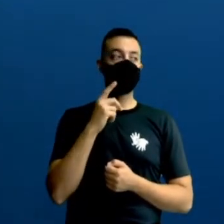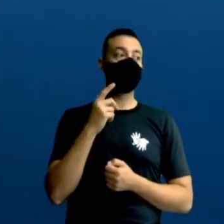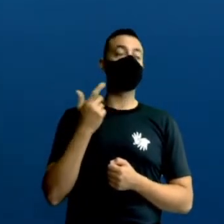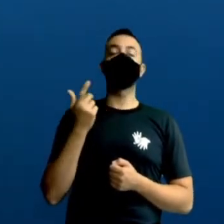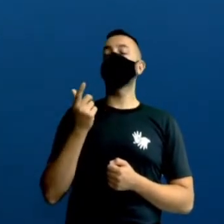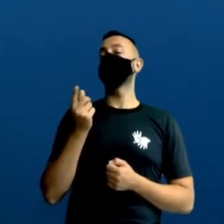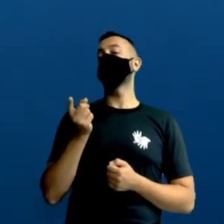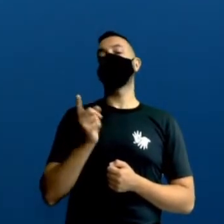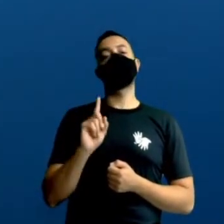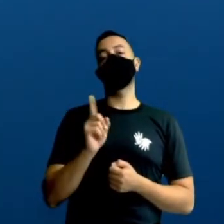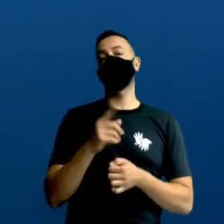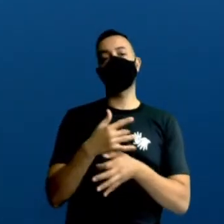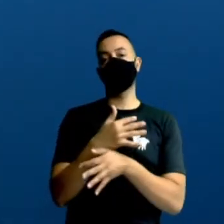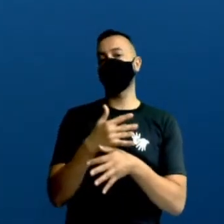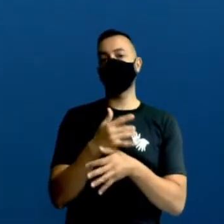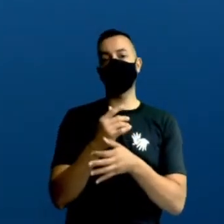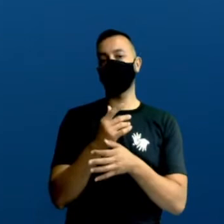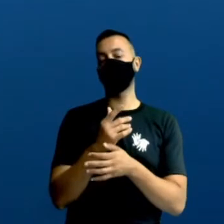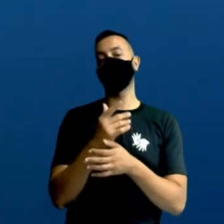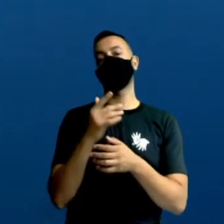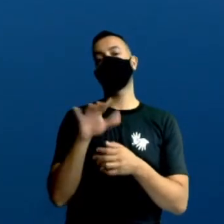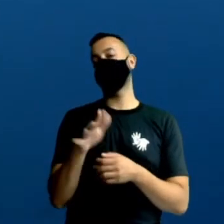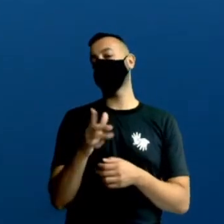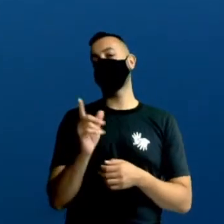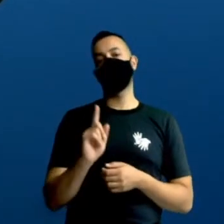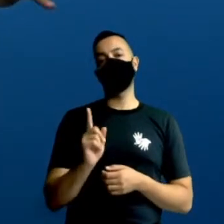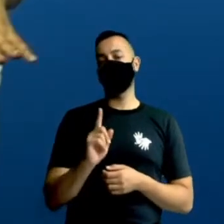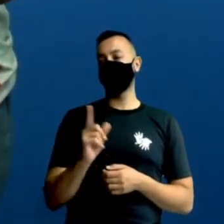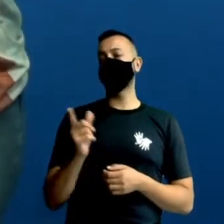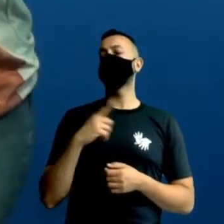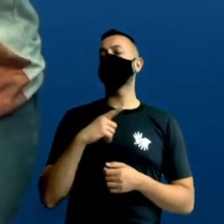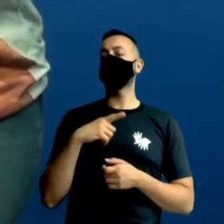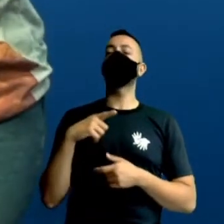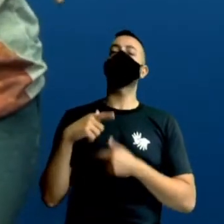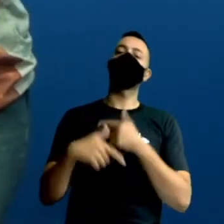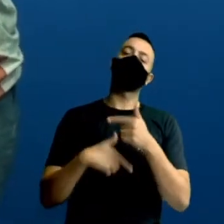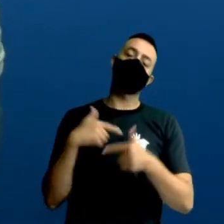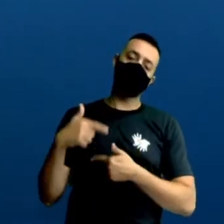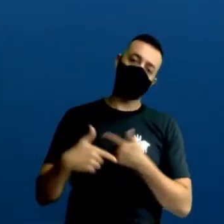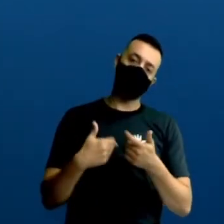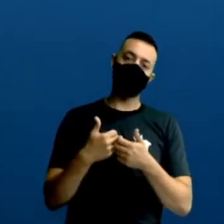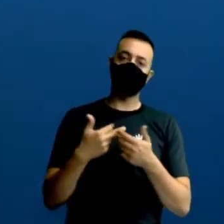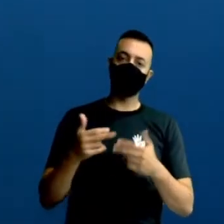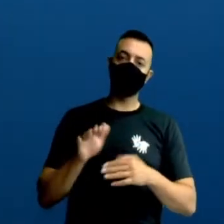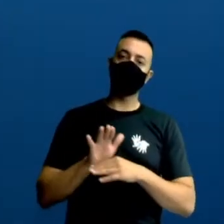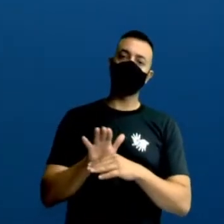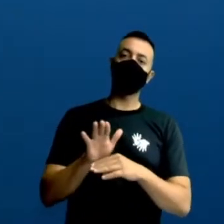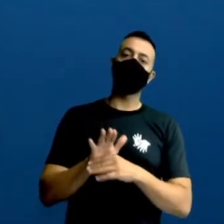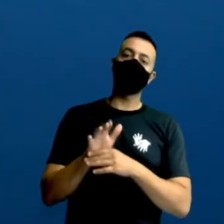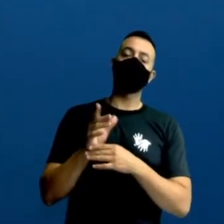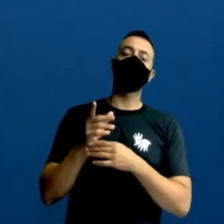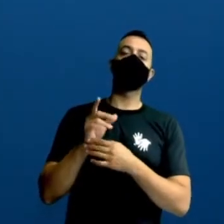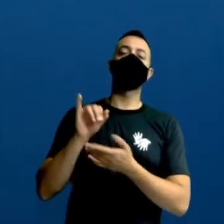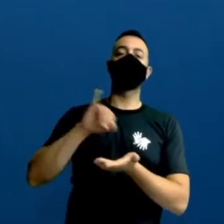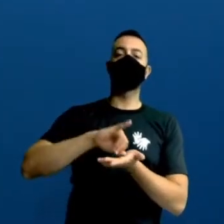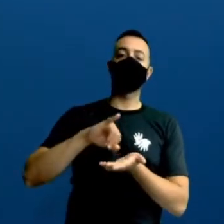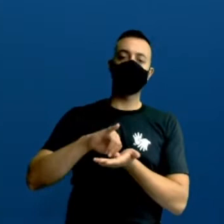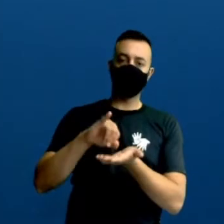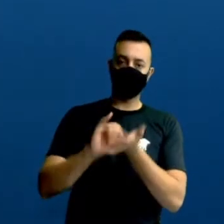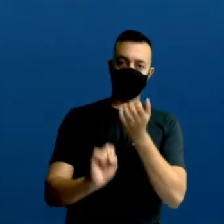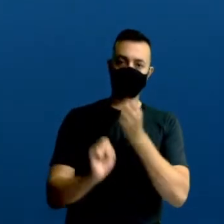se classificava como uma cidade média. Ela tinha serviços e tudo mais, prestação de serviço, um polo industrial